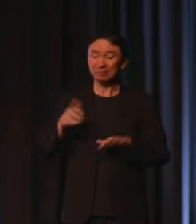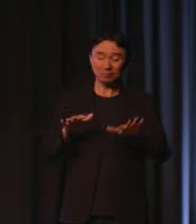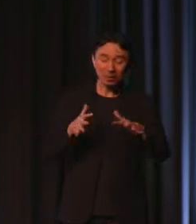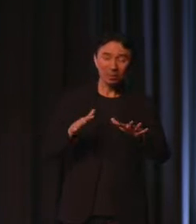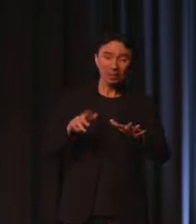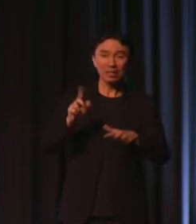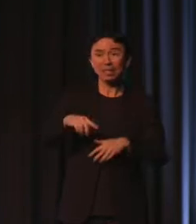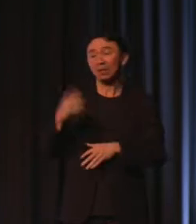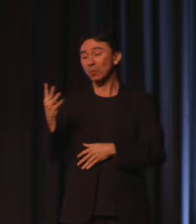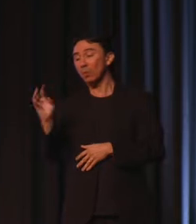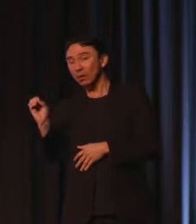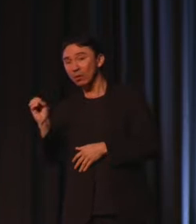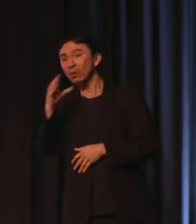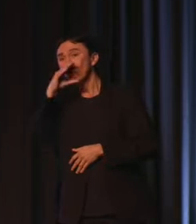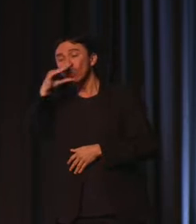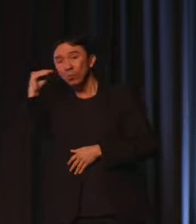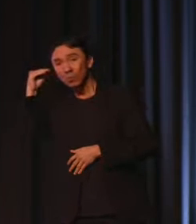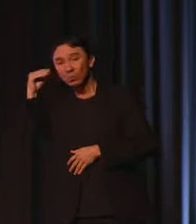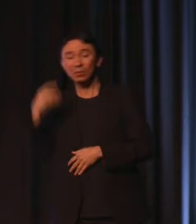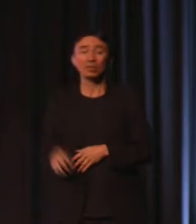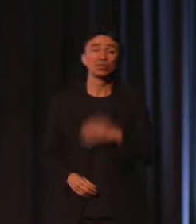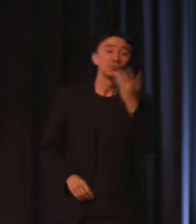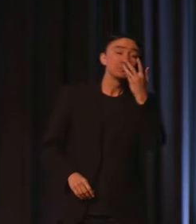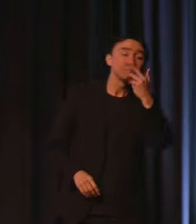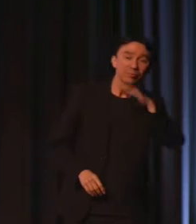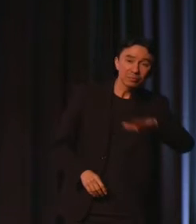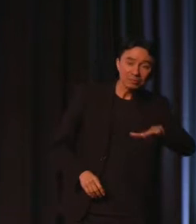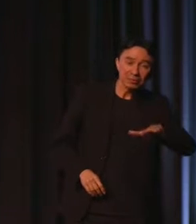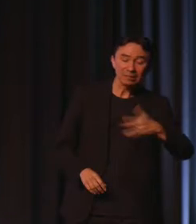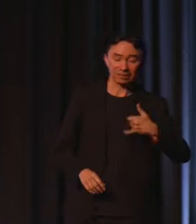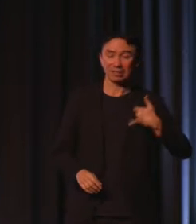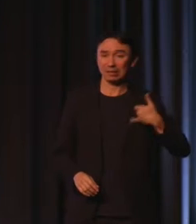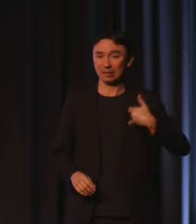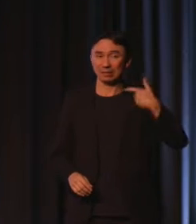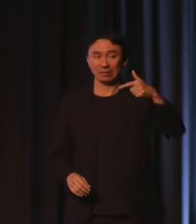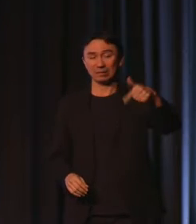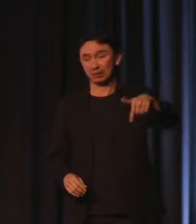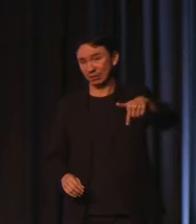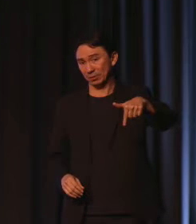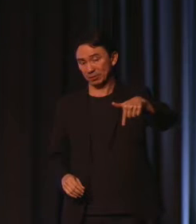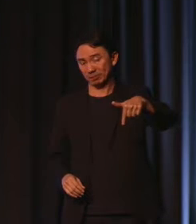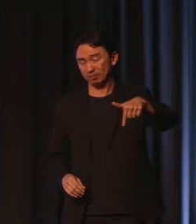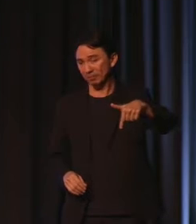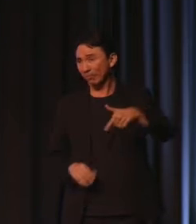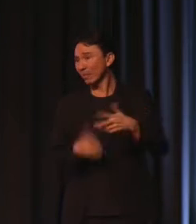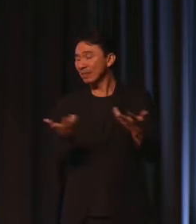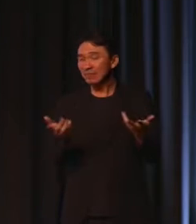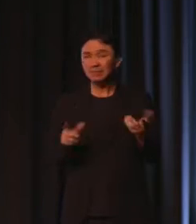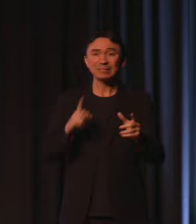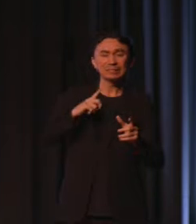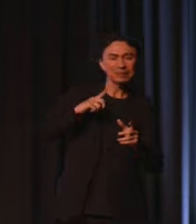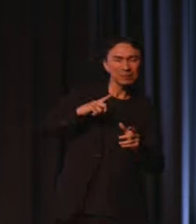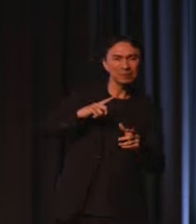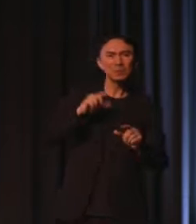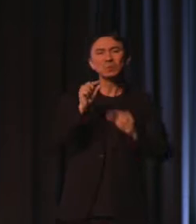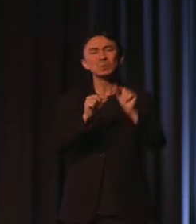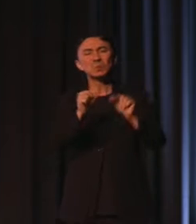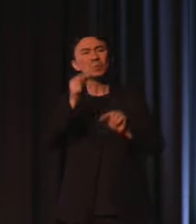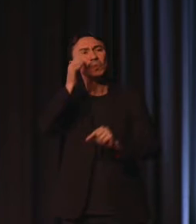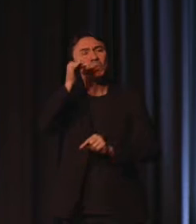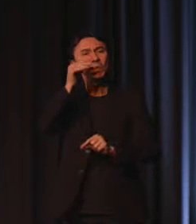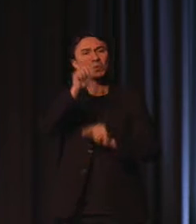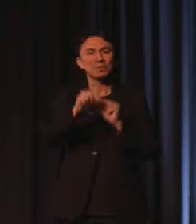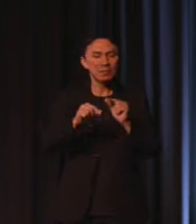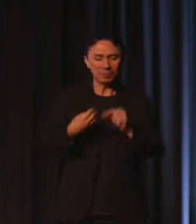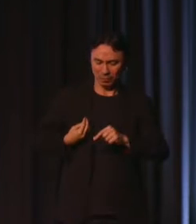40 anos no adulto e 7 anos no infantil ali. E uma das curiosidades eram sobre as atividades diárias, né? Então a gente